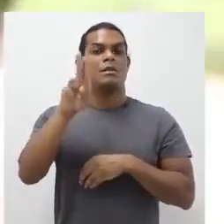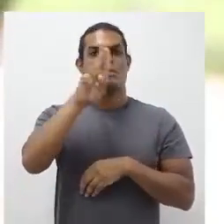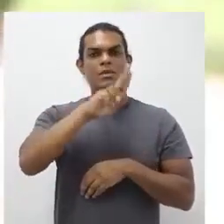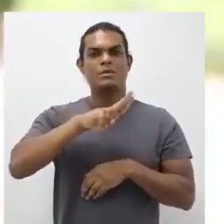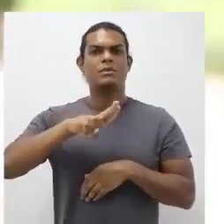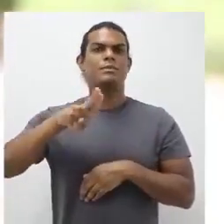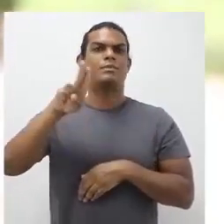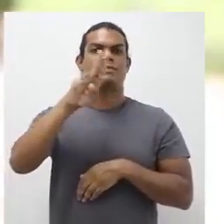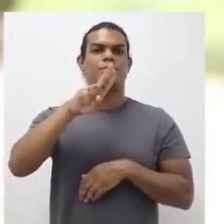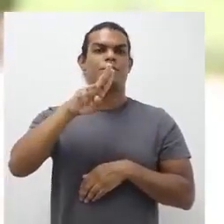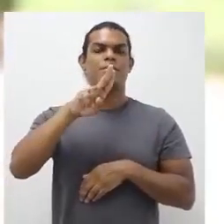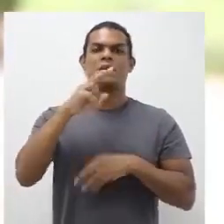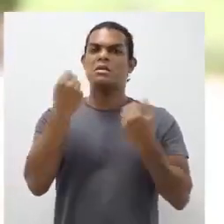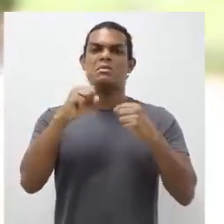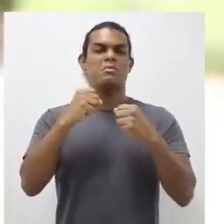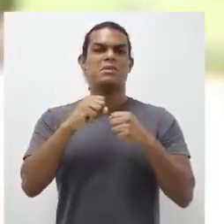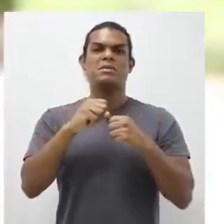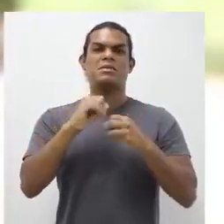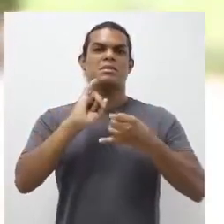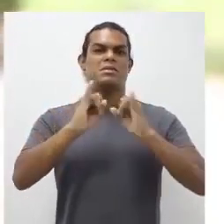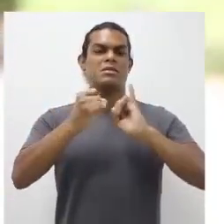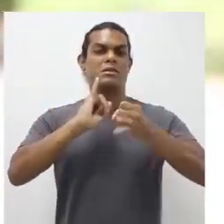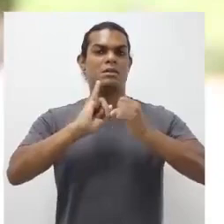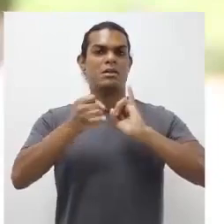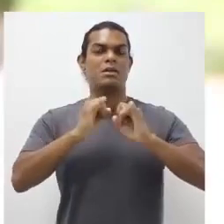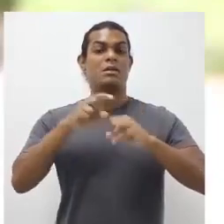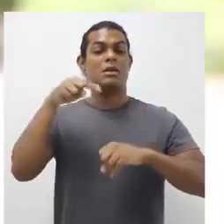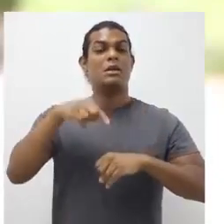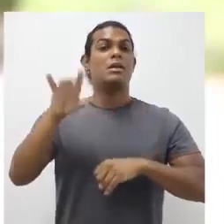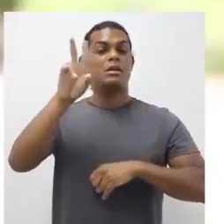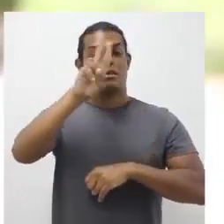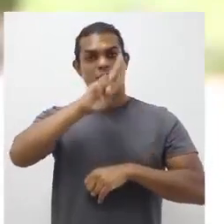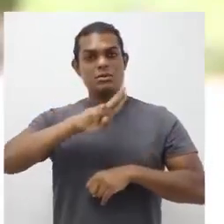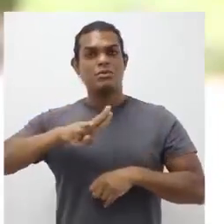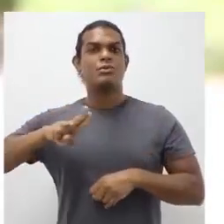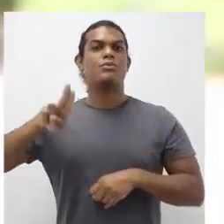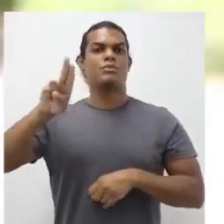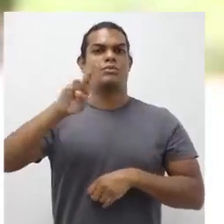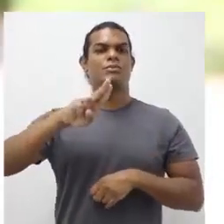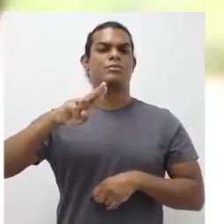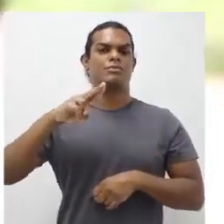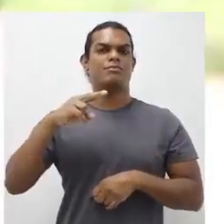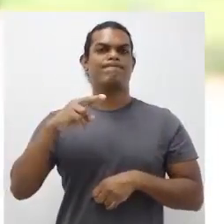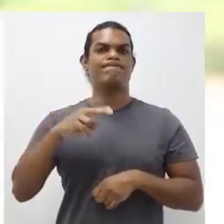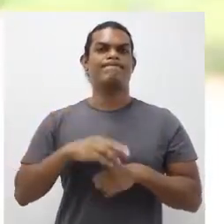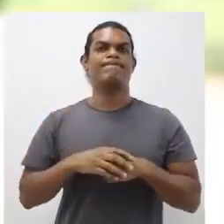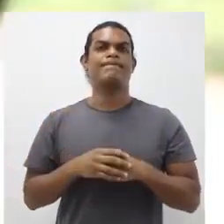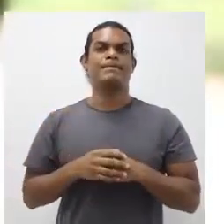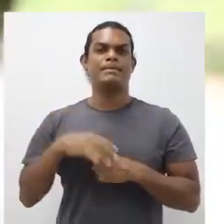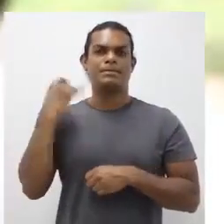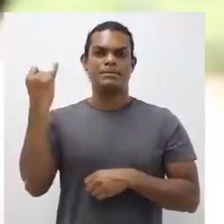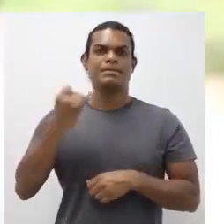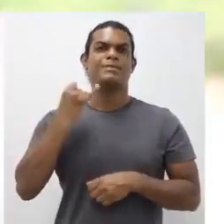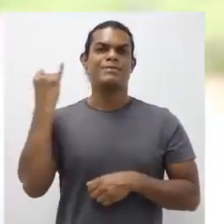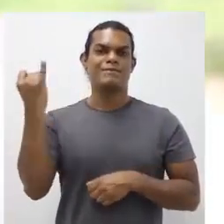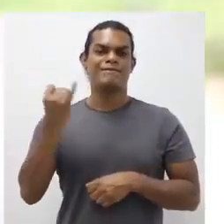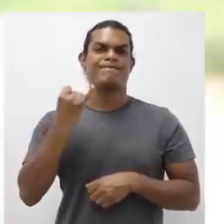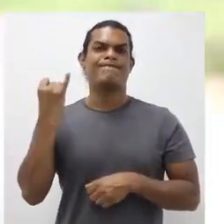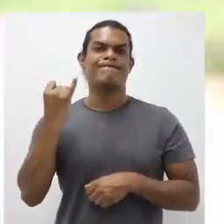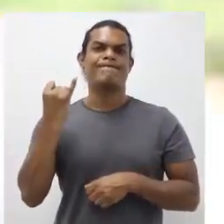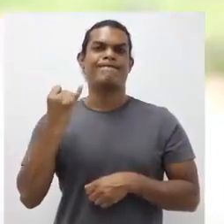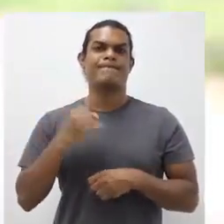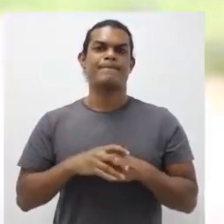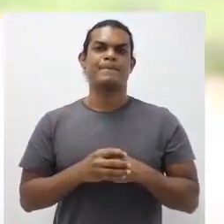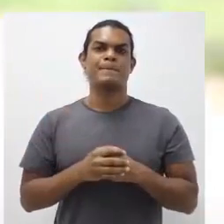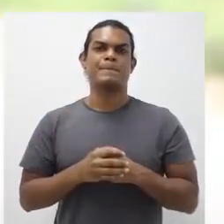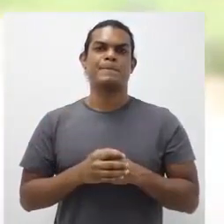offline. Então, é esse uso offline desses aplicativos que tem sido uma realidade muito presente, tanto na minha